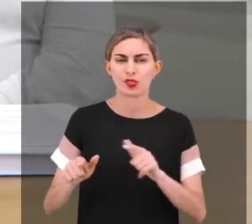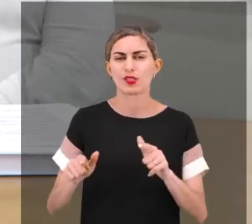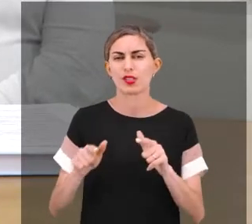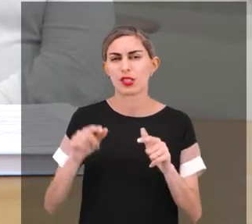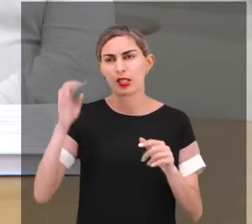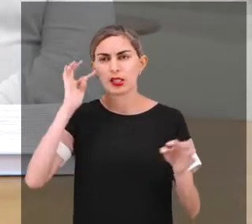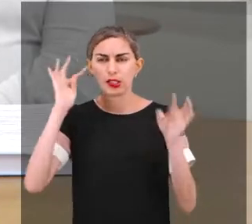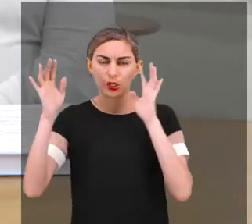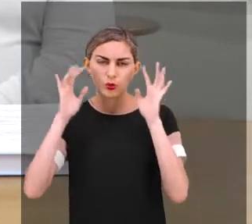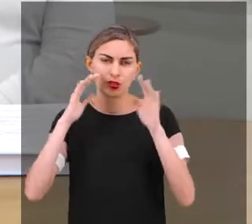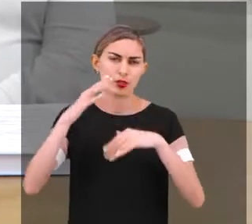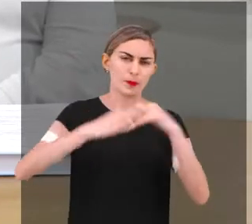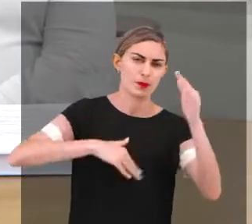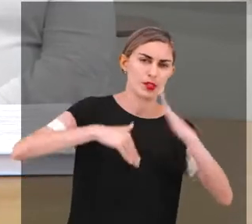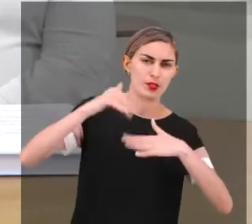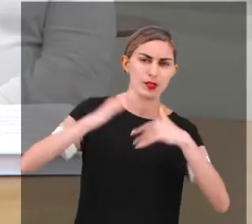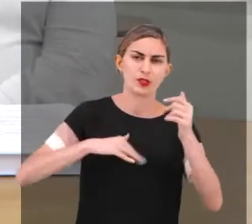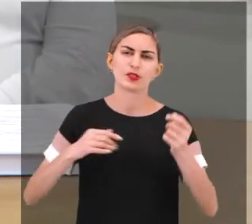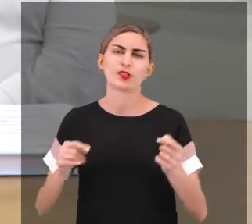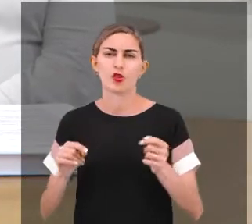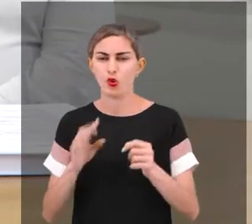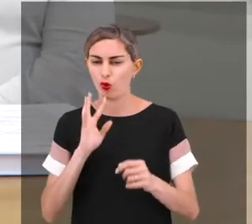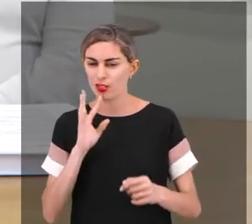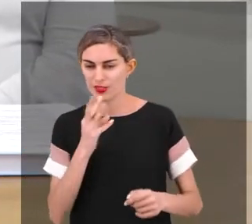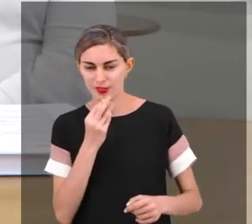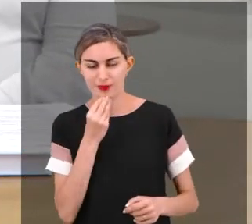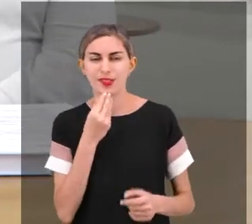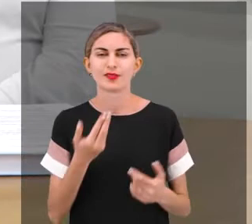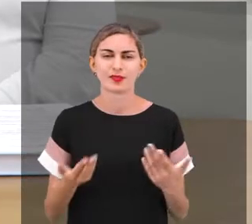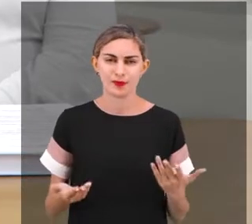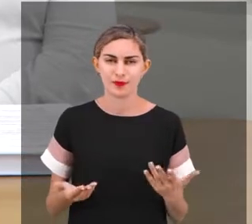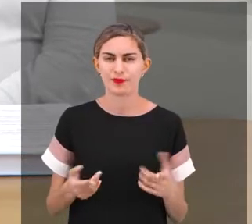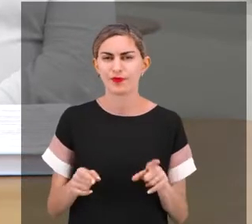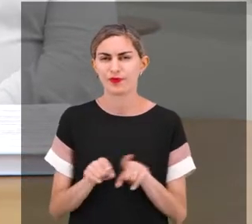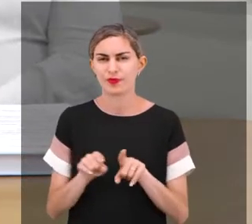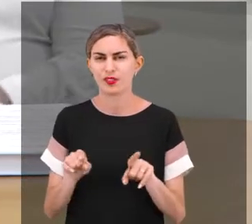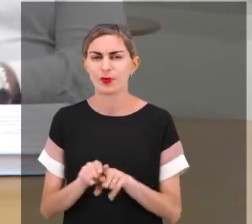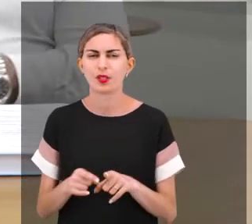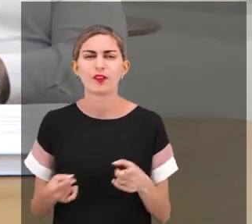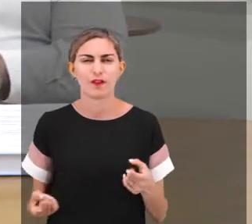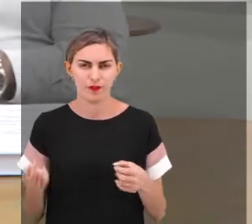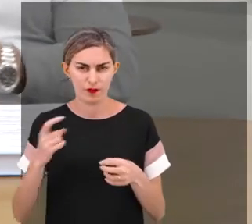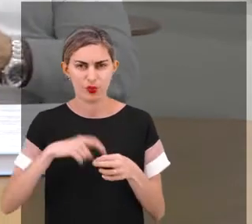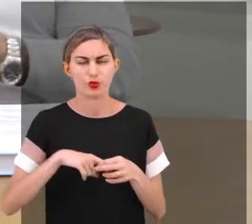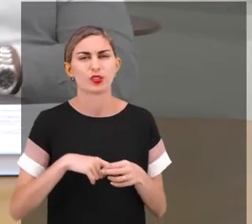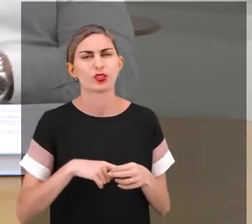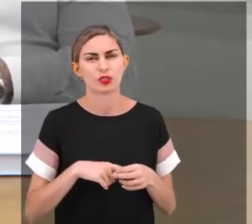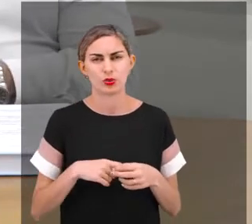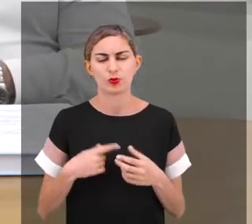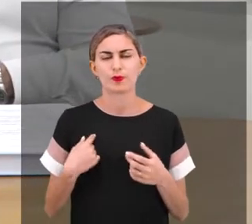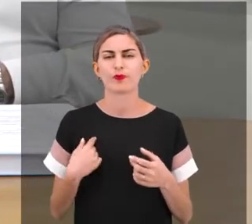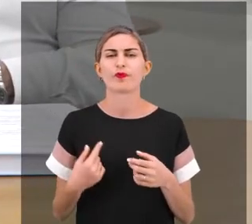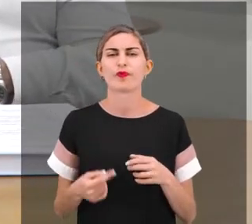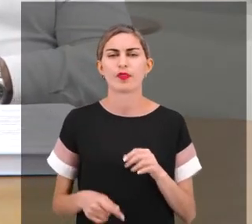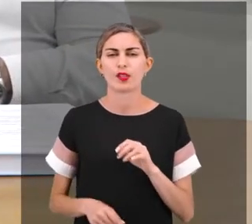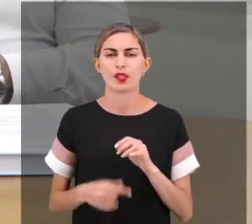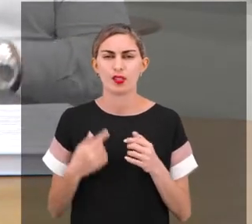conciliar teoria e prática na construção desse conhecimento. E voltando, não é, a